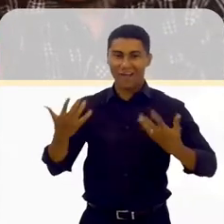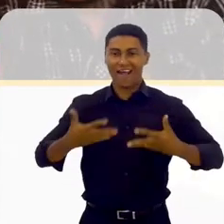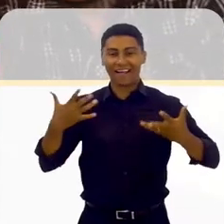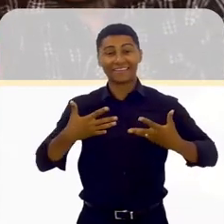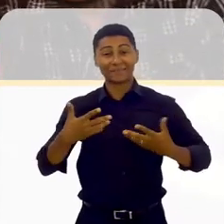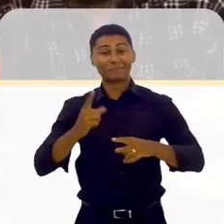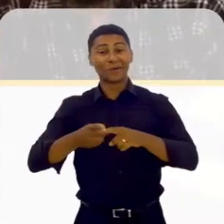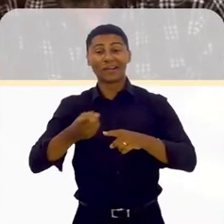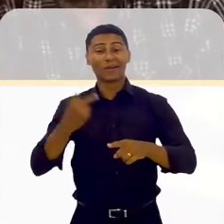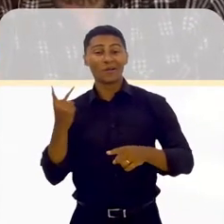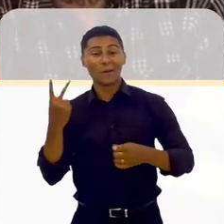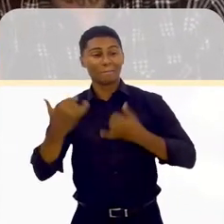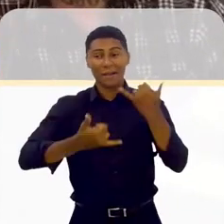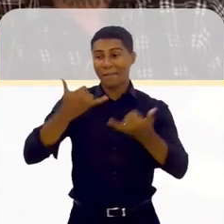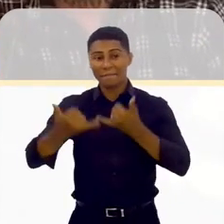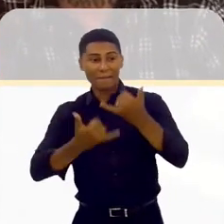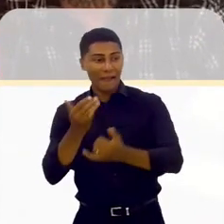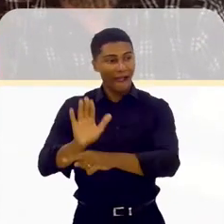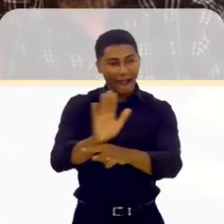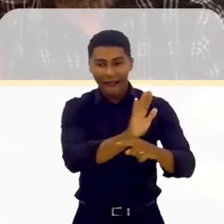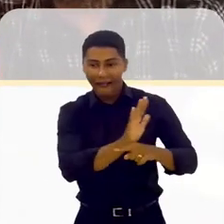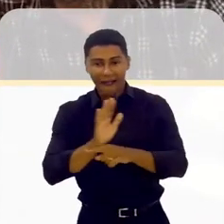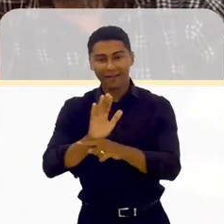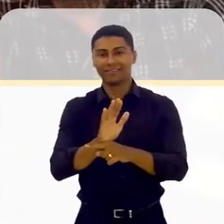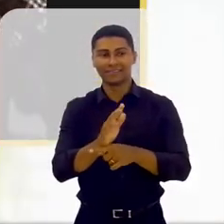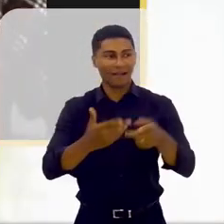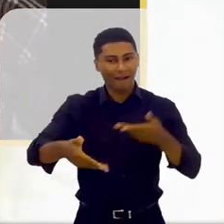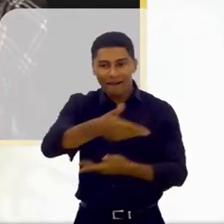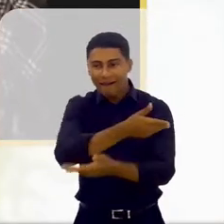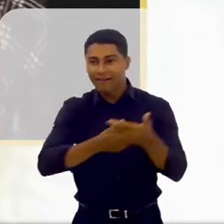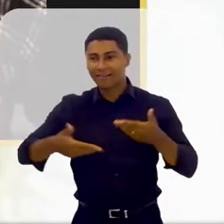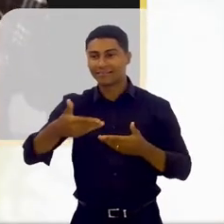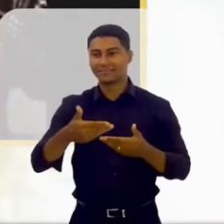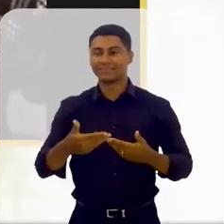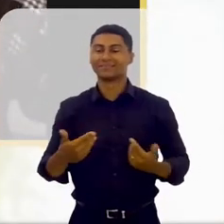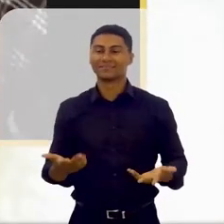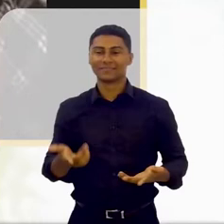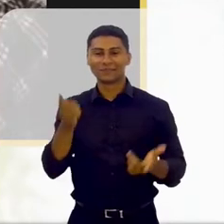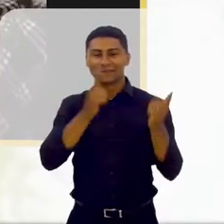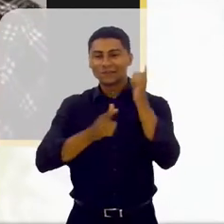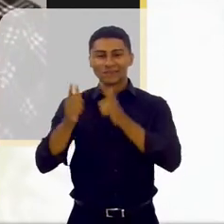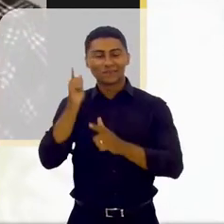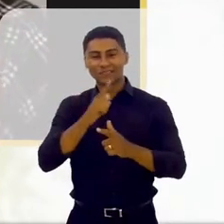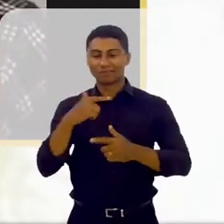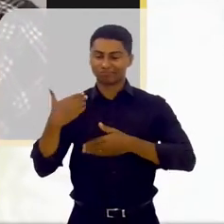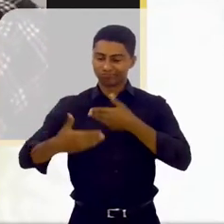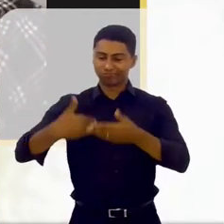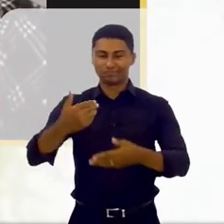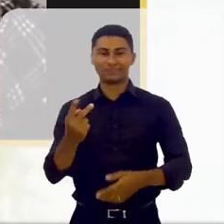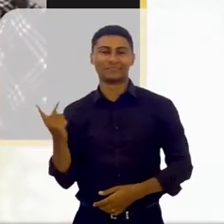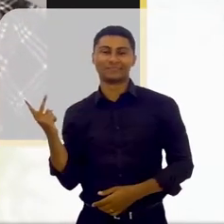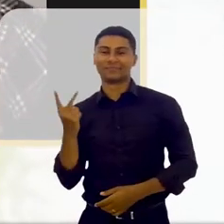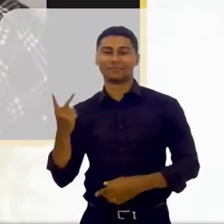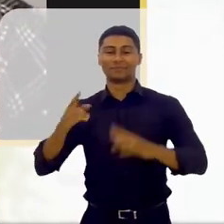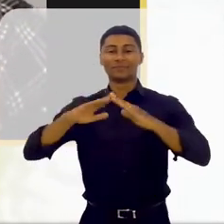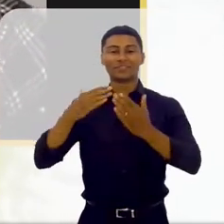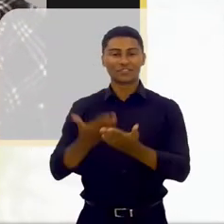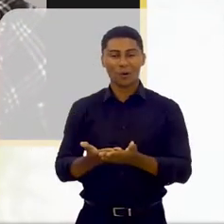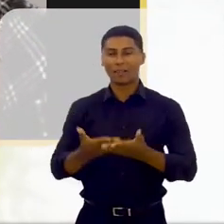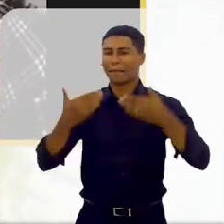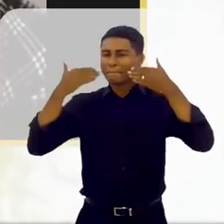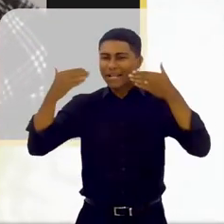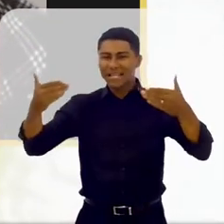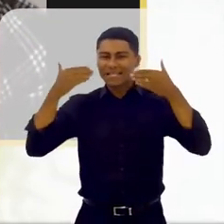uma brincadeirinha nossa que acabou dando certo. E aí o do doideira começou a andar. Aí começamos a engatinhar na